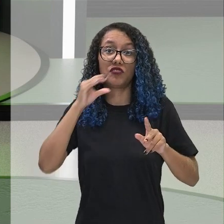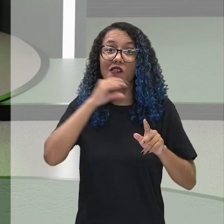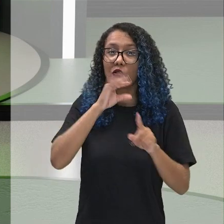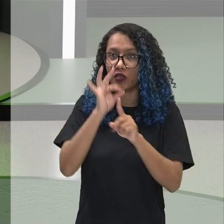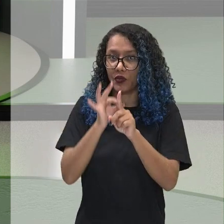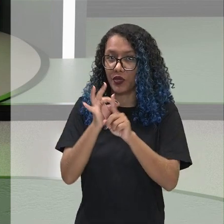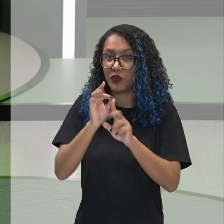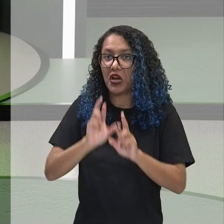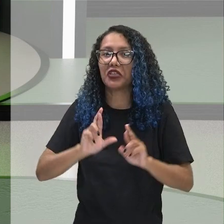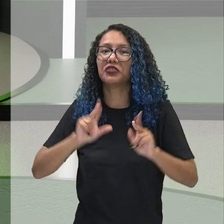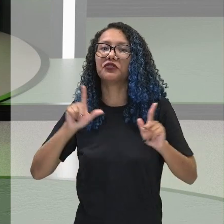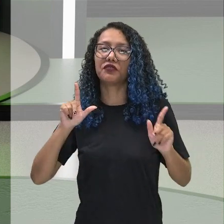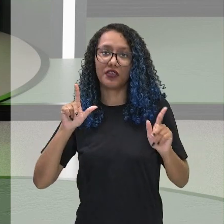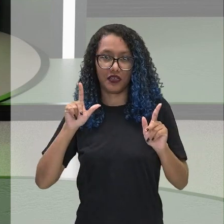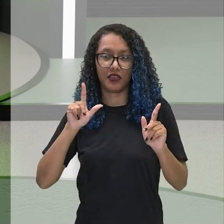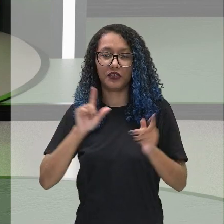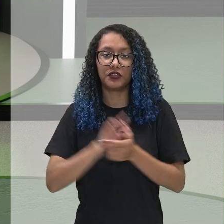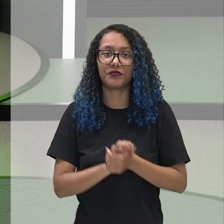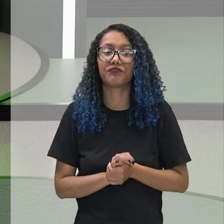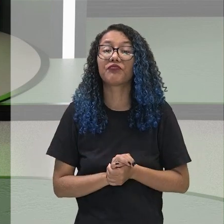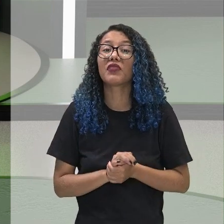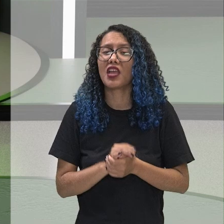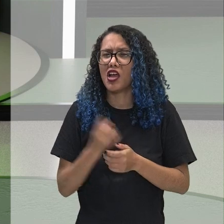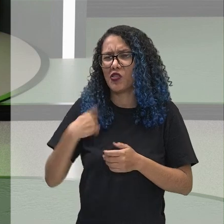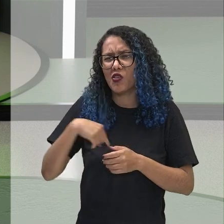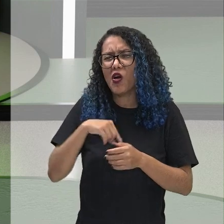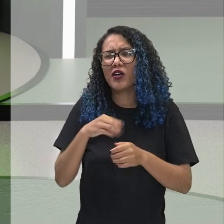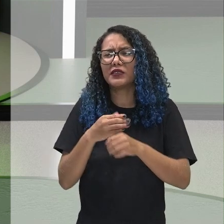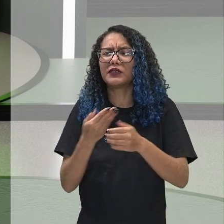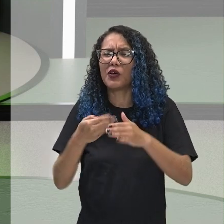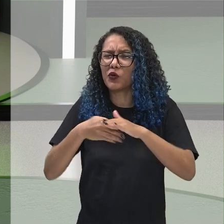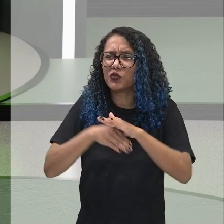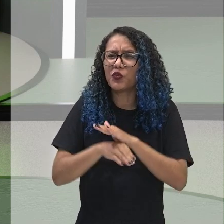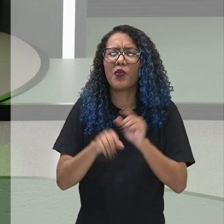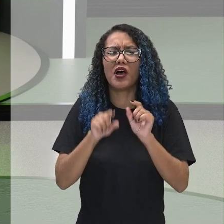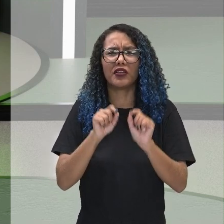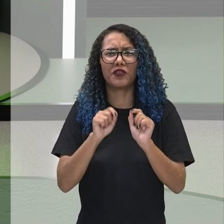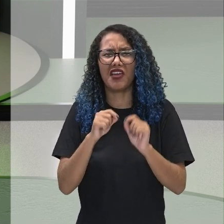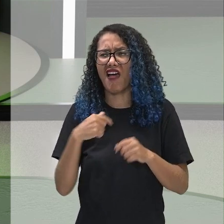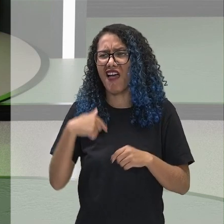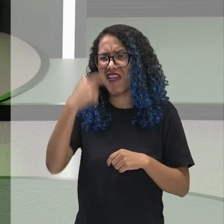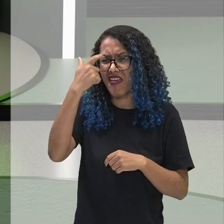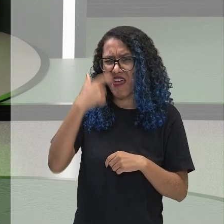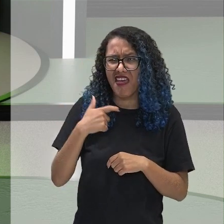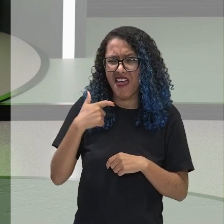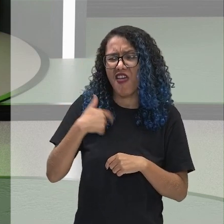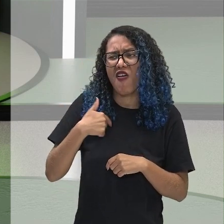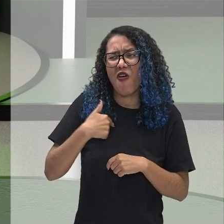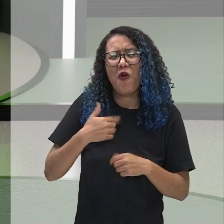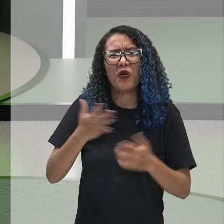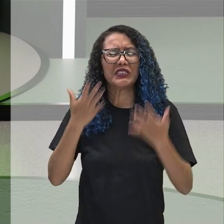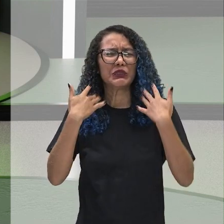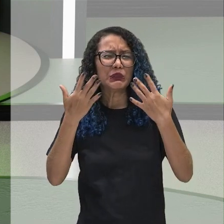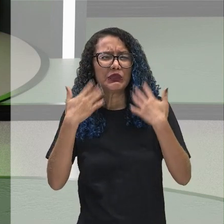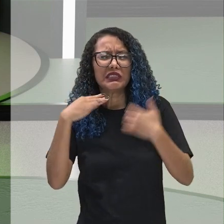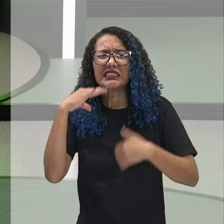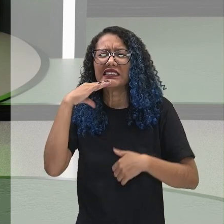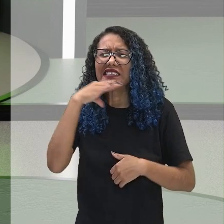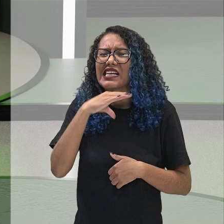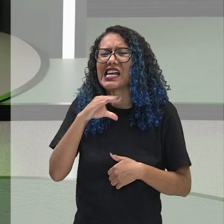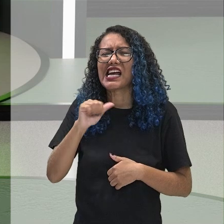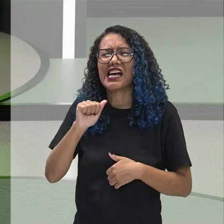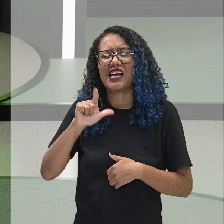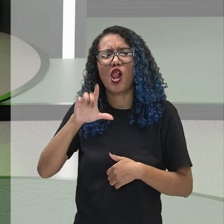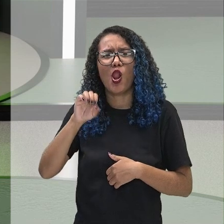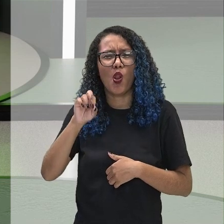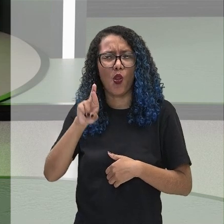Nós temos ali um hábito, geralmente, de dizer, eu estou com calor. Você vai ver que esta